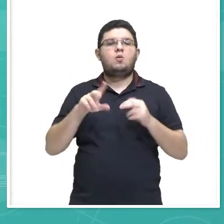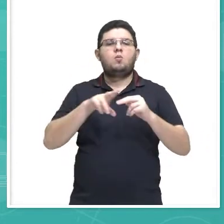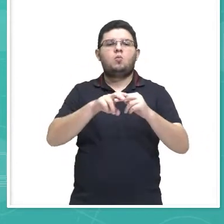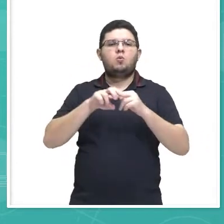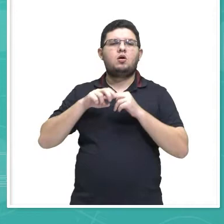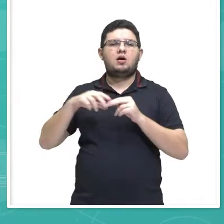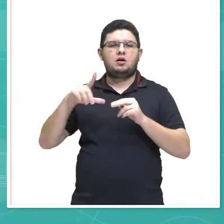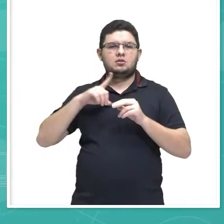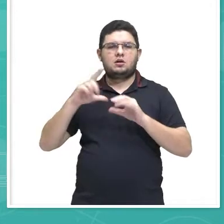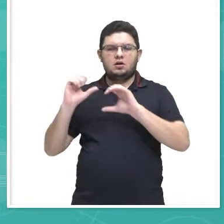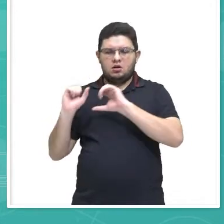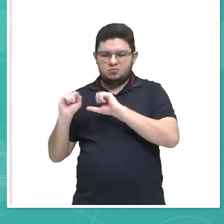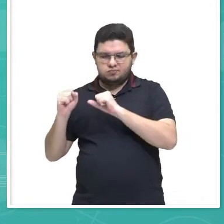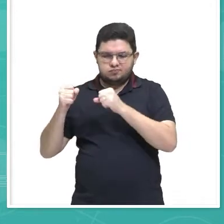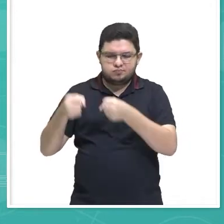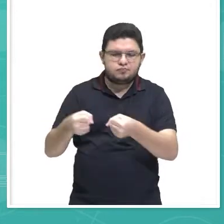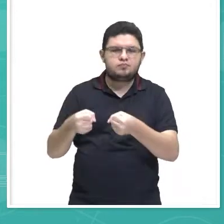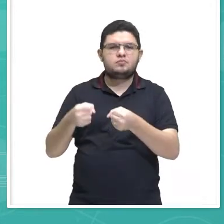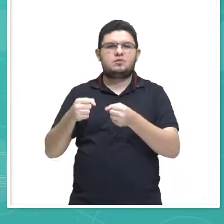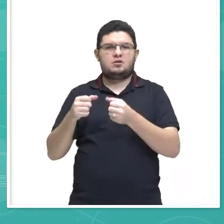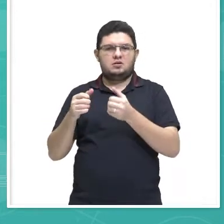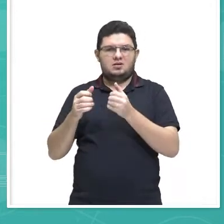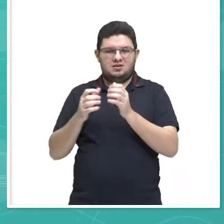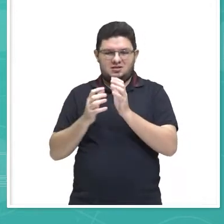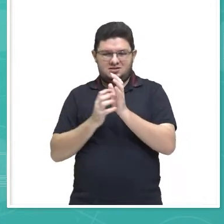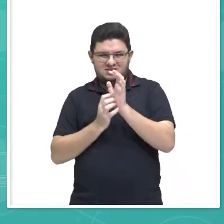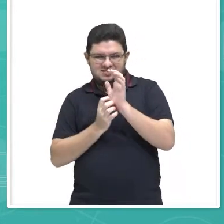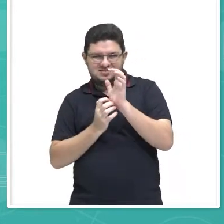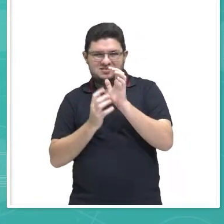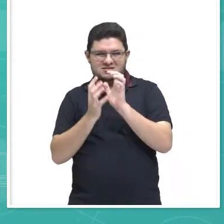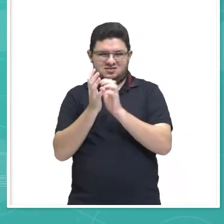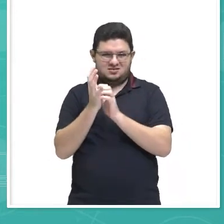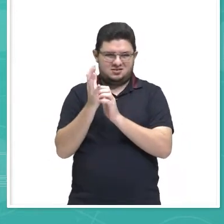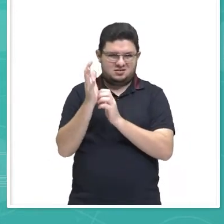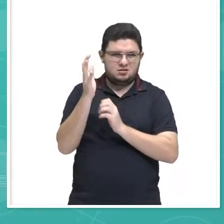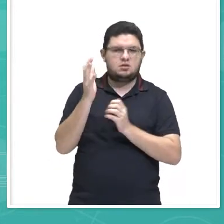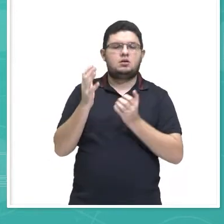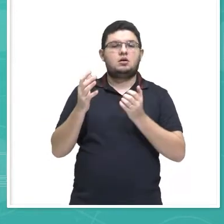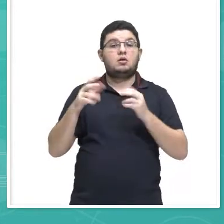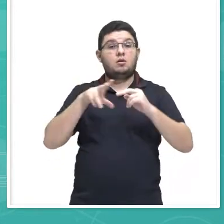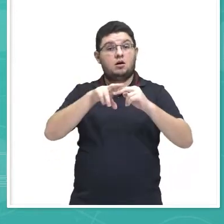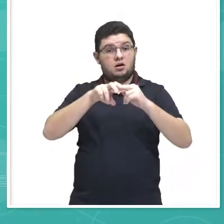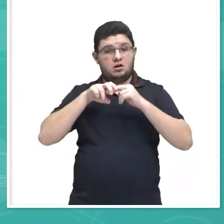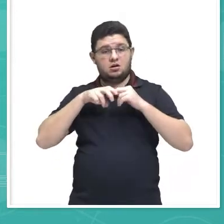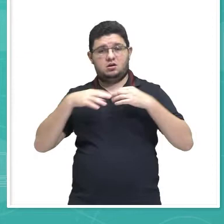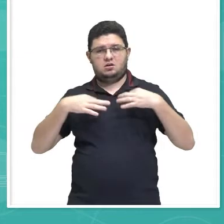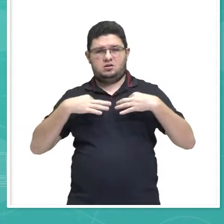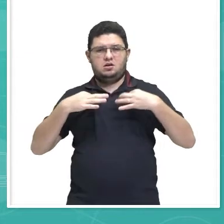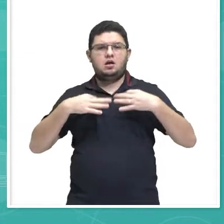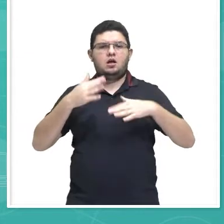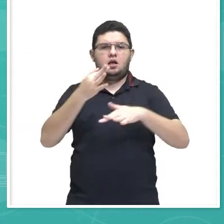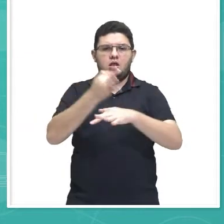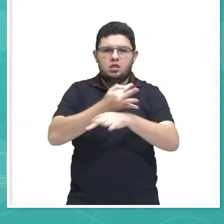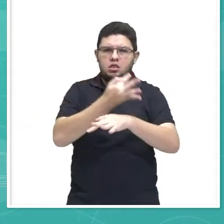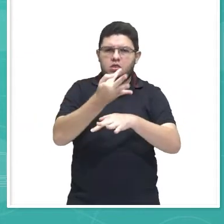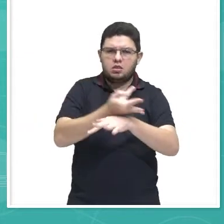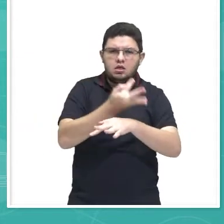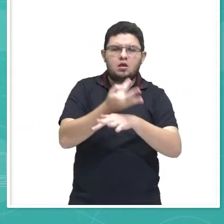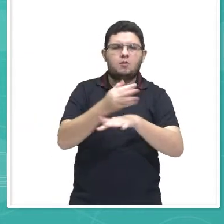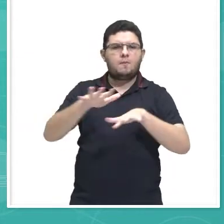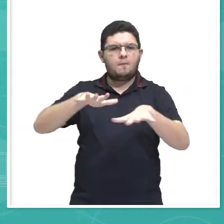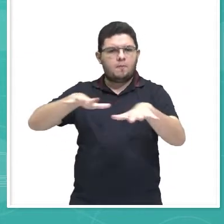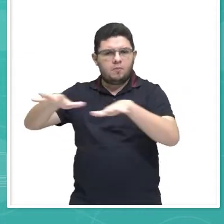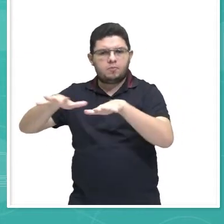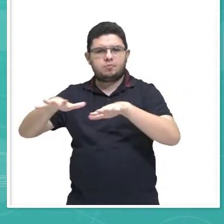muita tração. Então, para isso, precisa ser um tecido muito forte, que aguente esses movimentos.